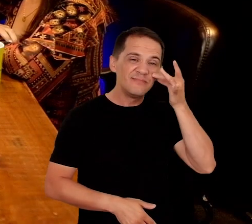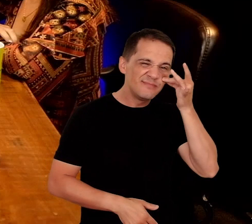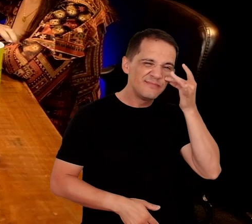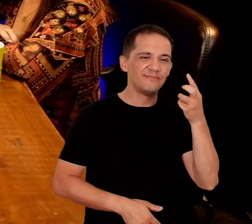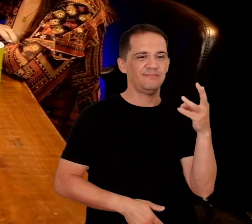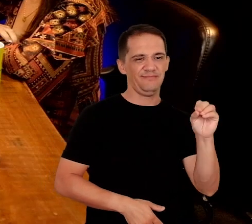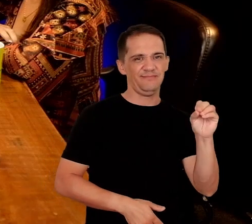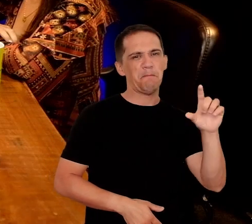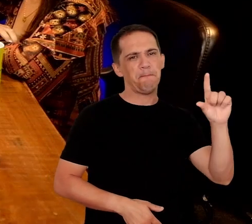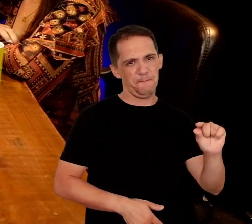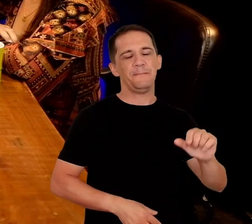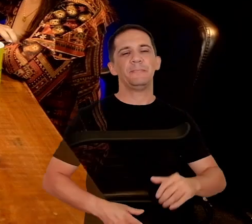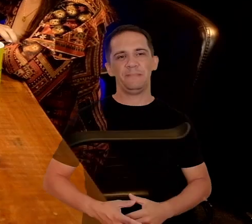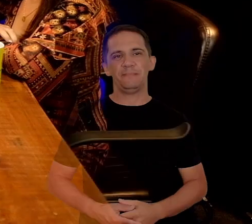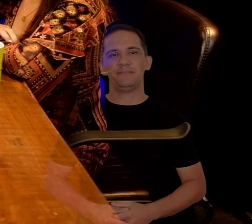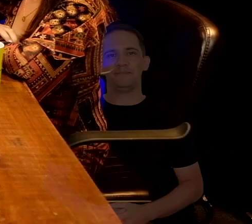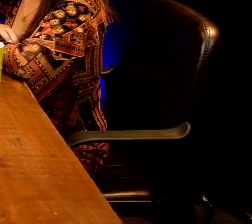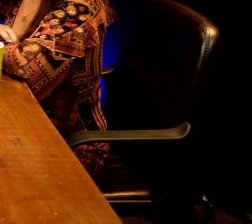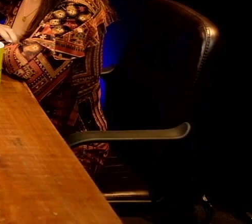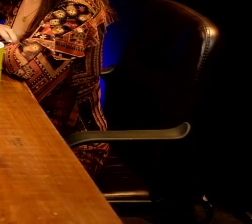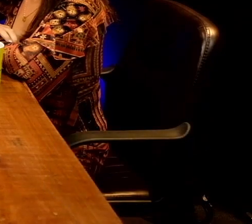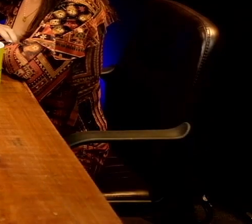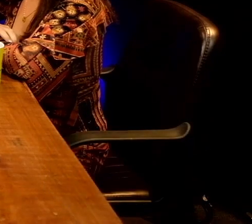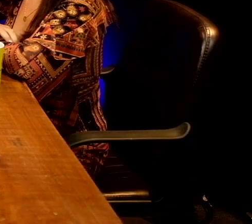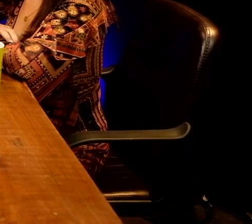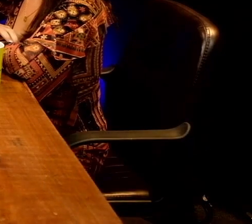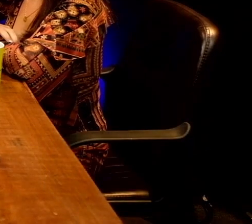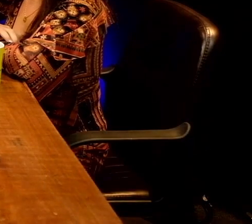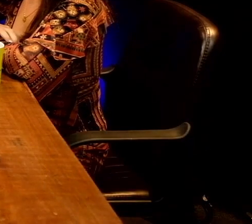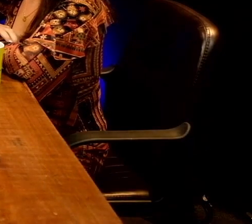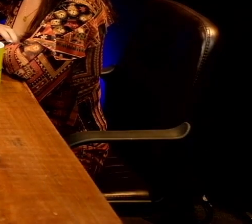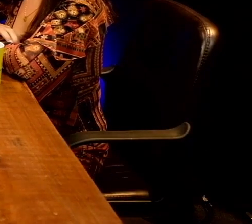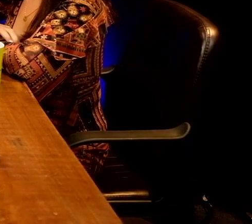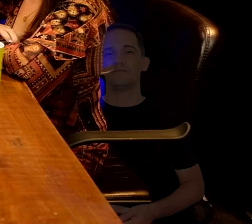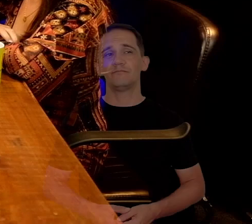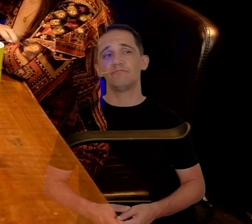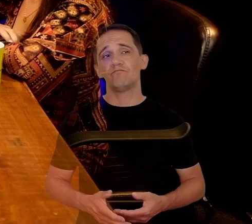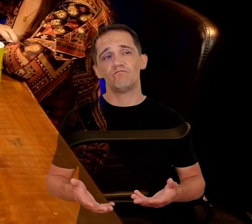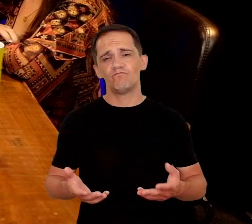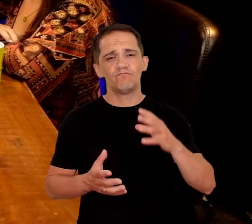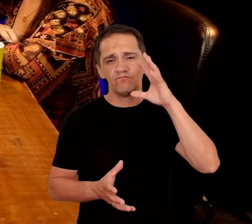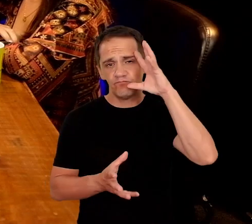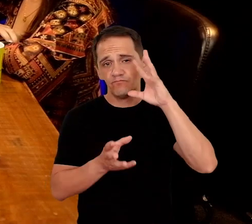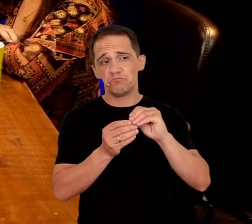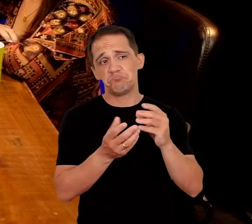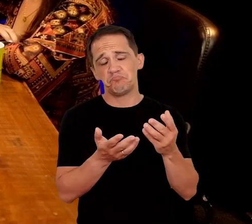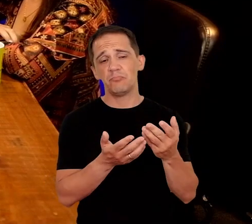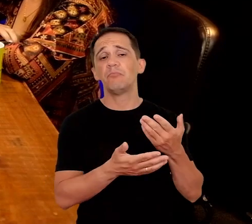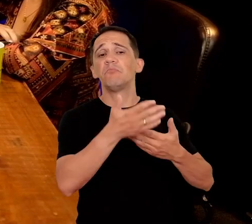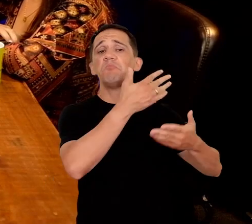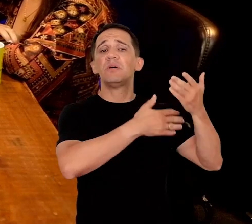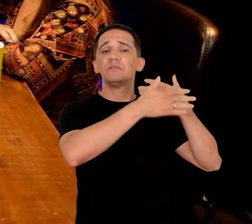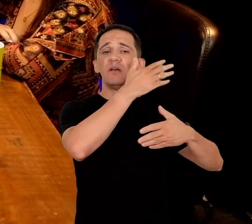remoto está assim, 70%, eu acho, né? 70%. Então, não é